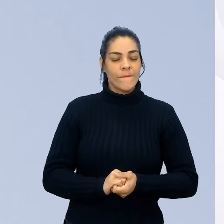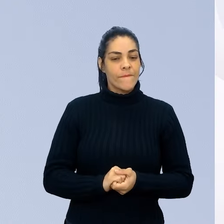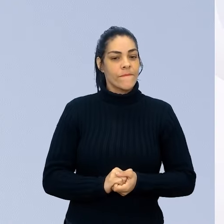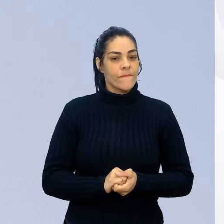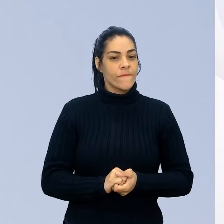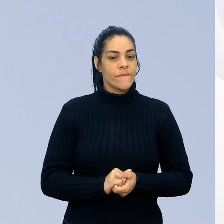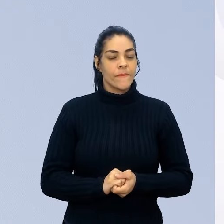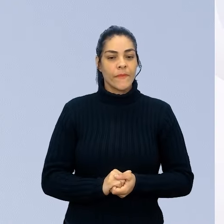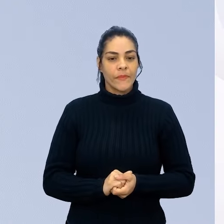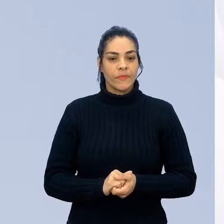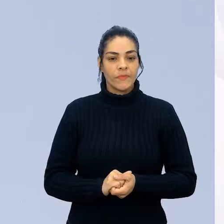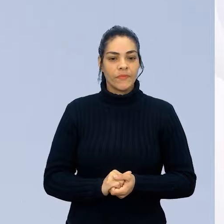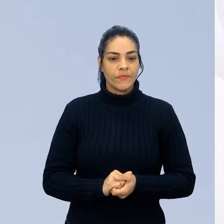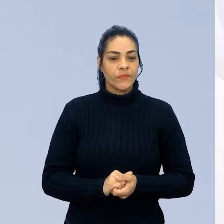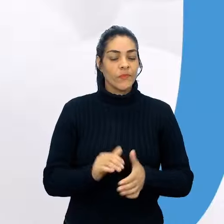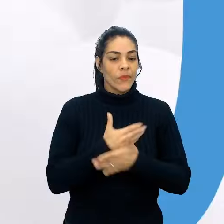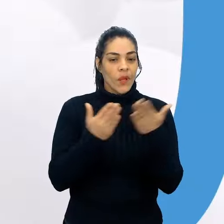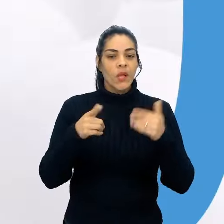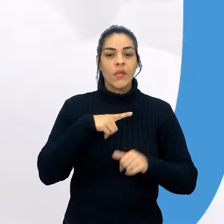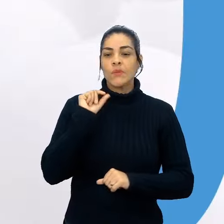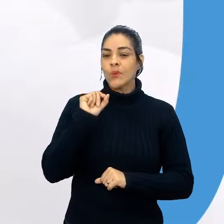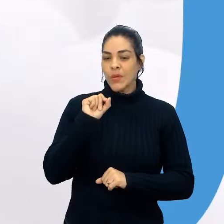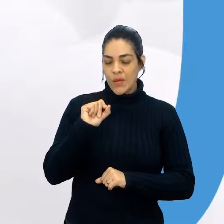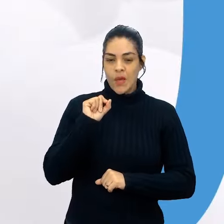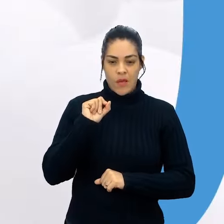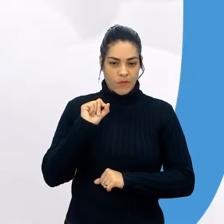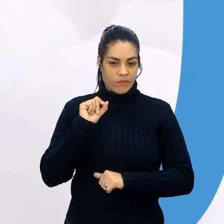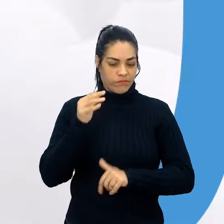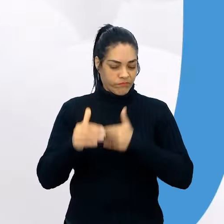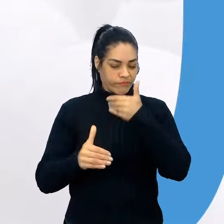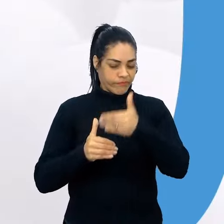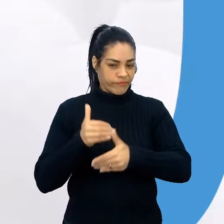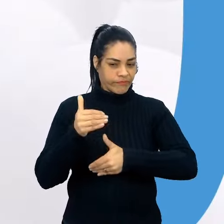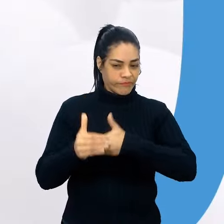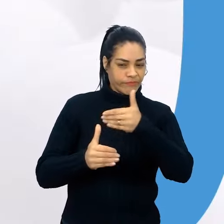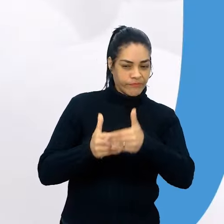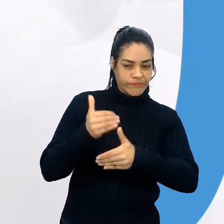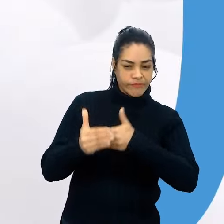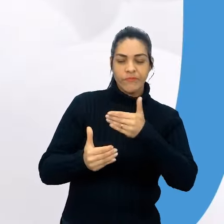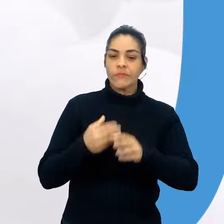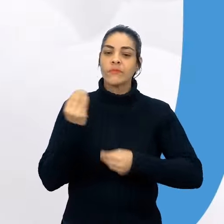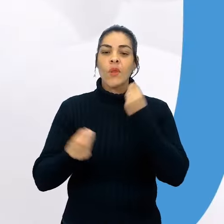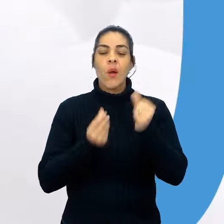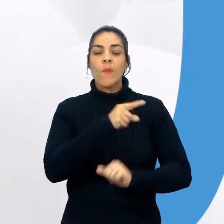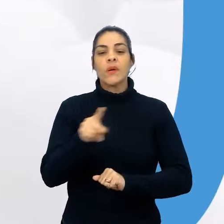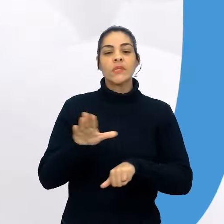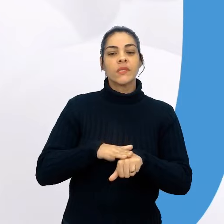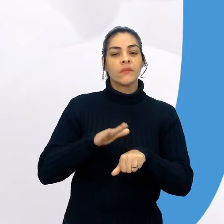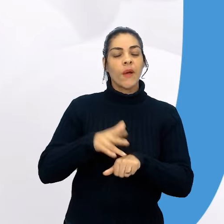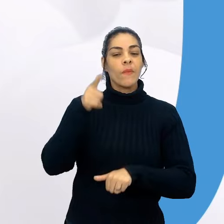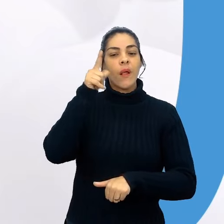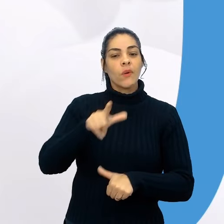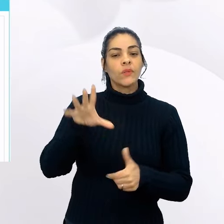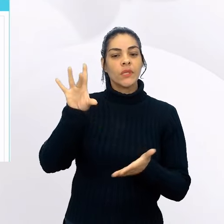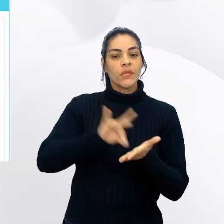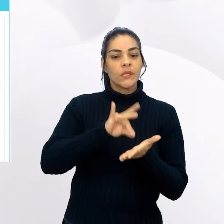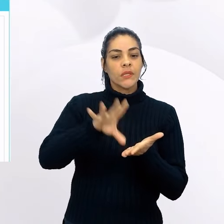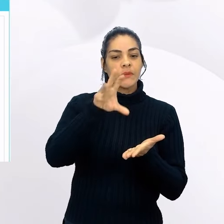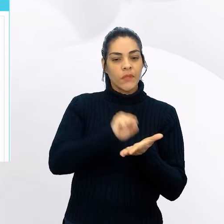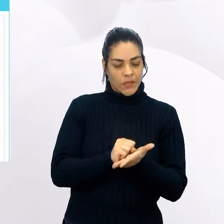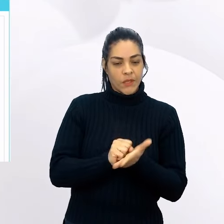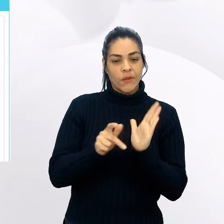no próximo slide, então, nós temos aí o passo a passo. Como que vocês fazem para se inscrever no